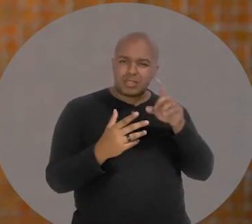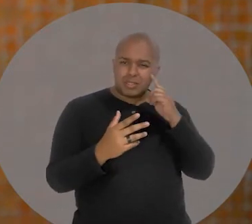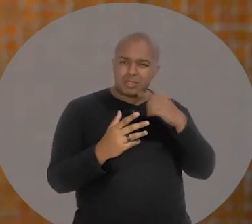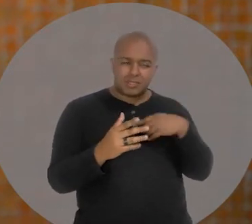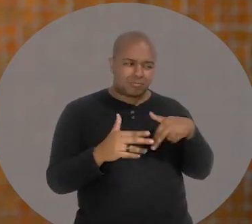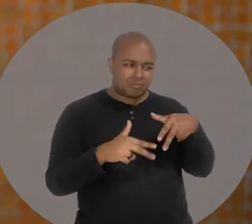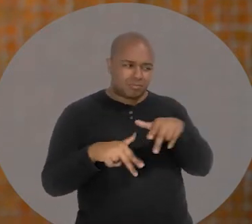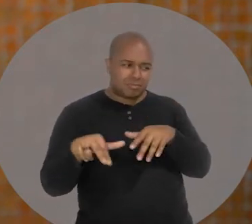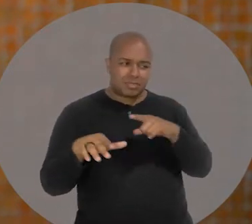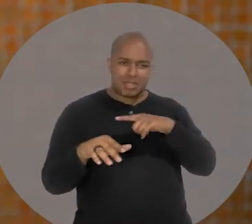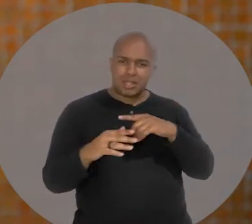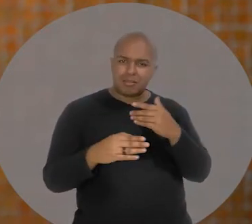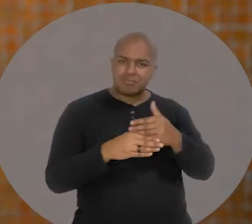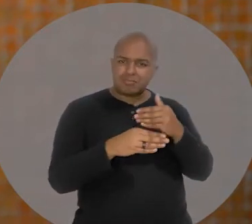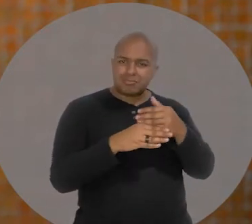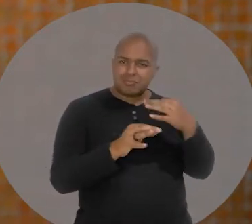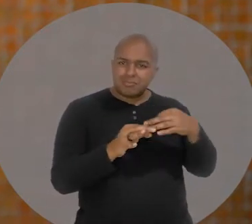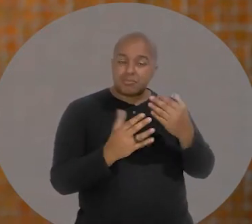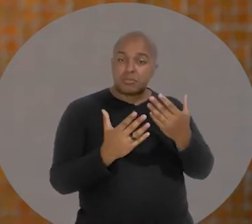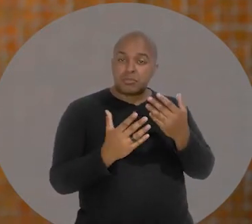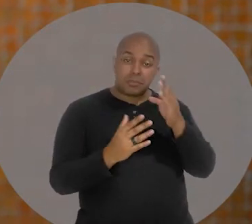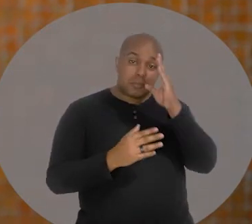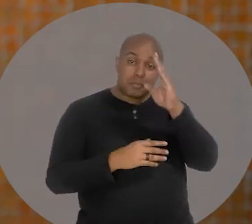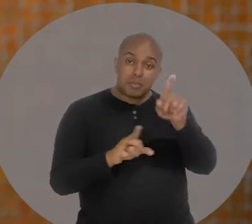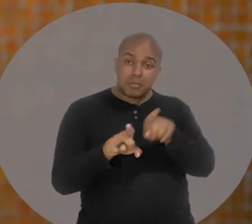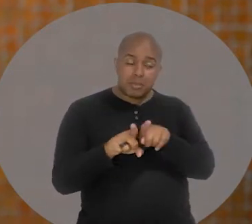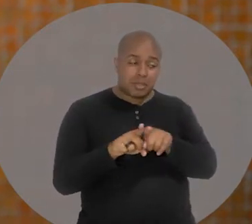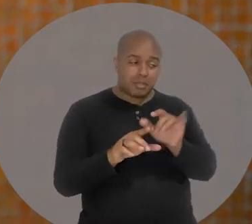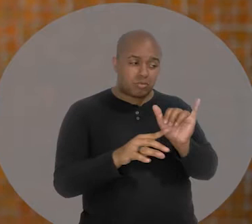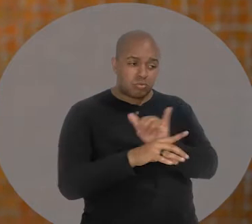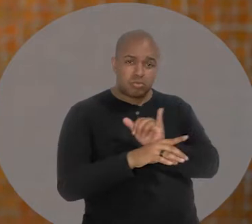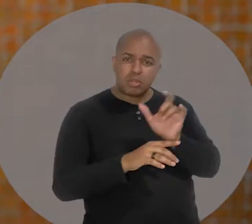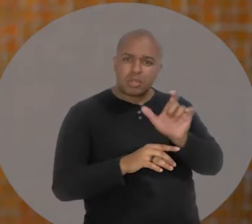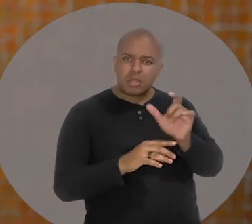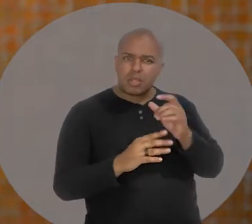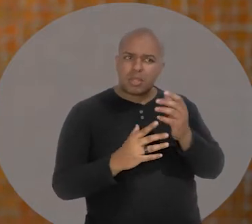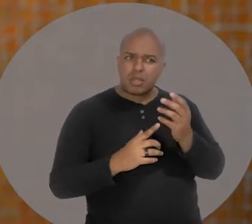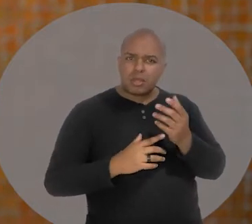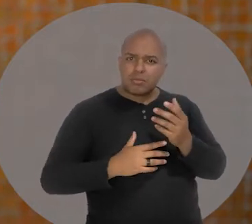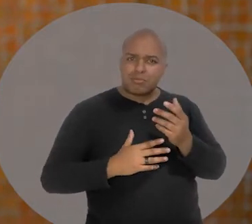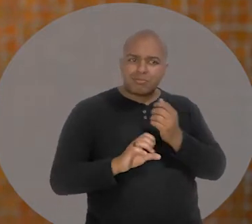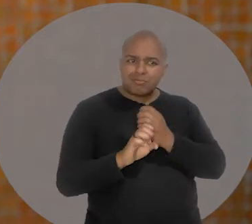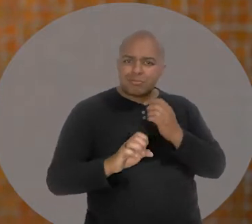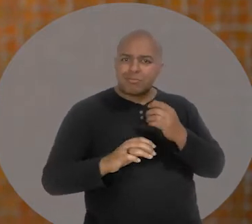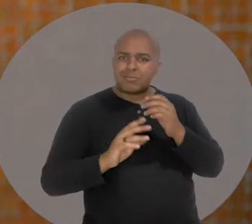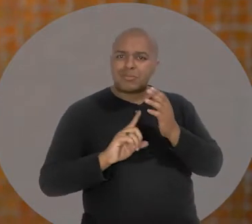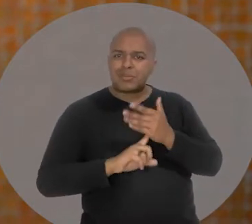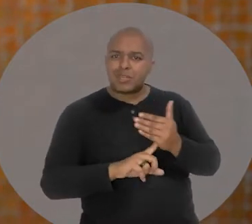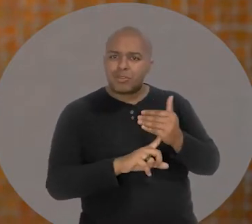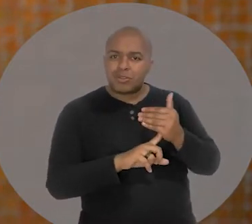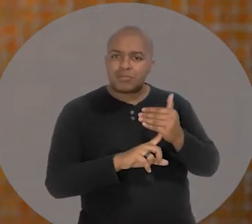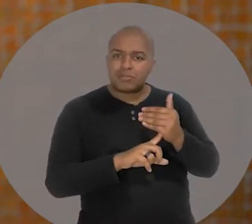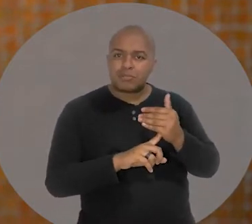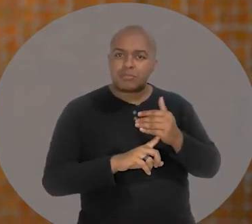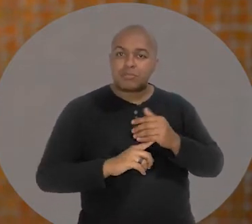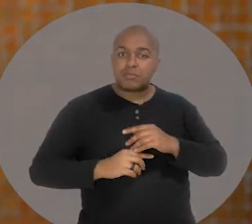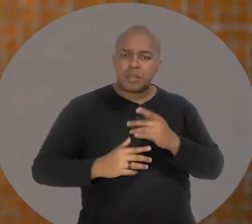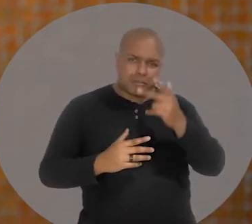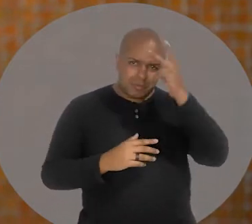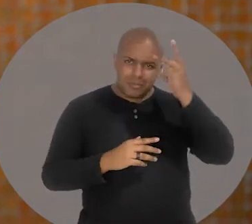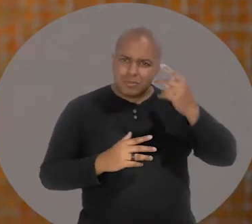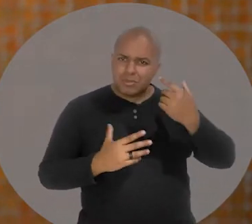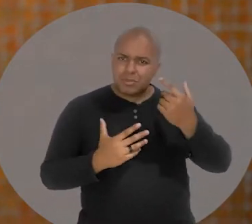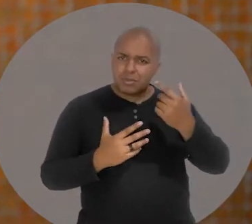estudante de psicologia. Principalmente estruturais, arquitetônicas, tecnológicas. As